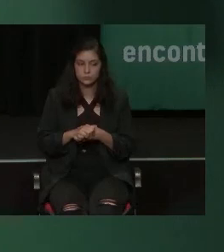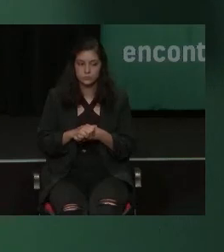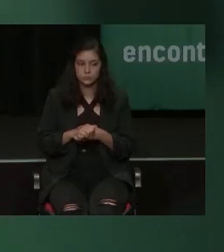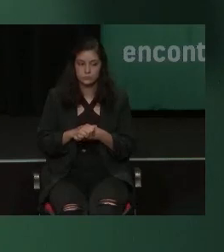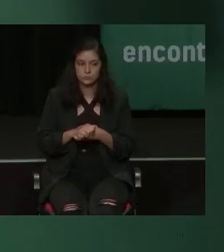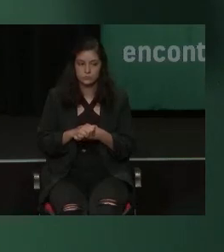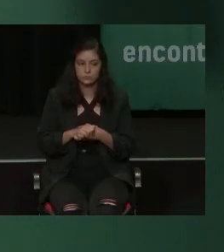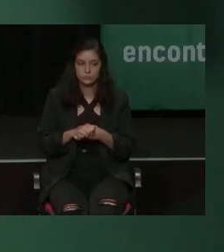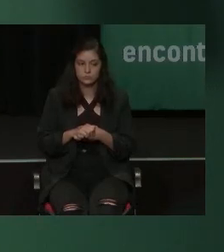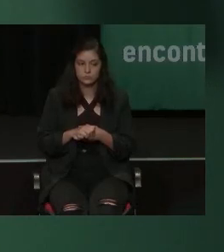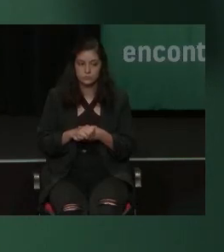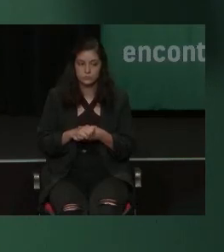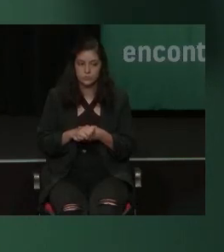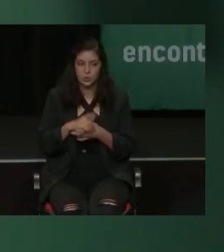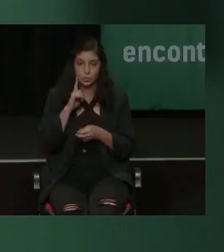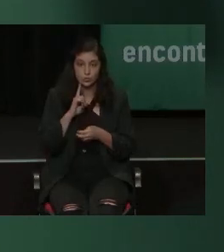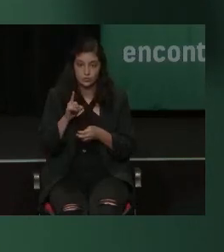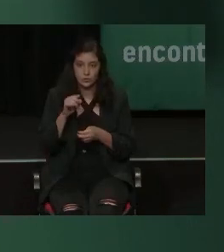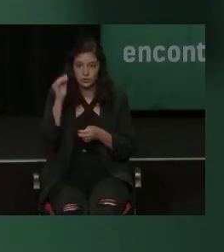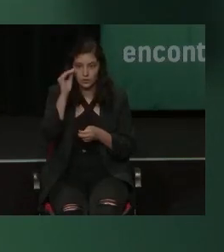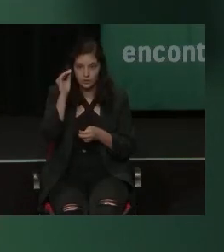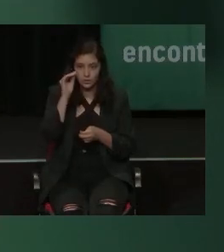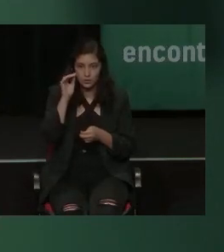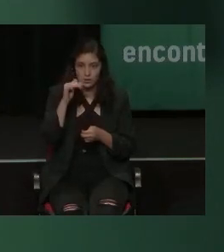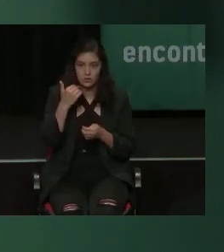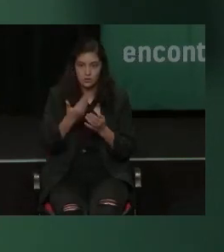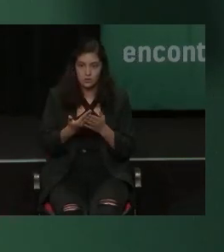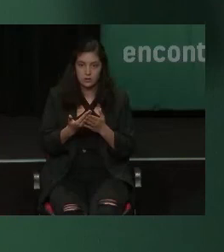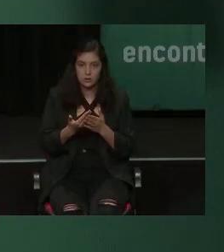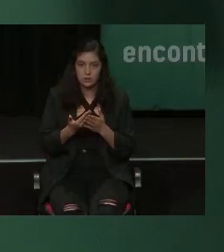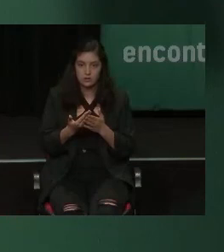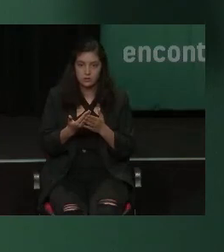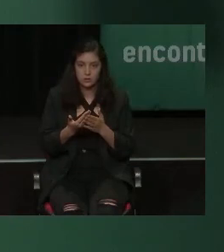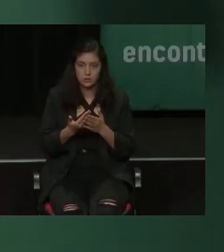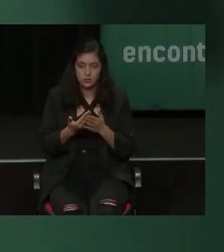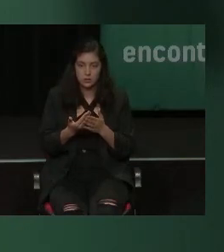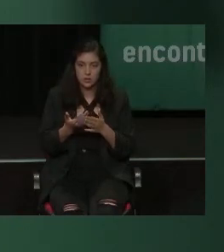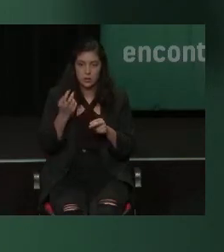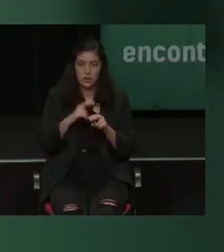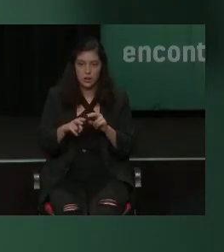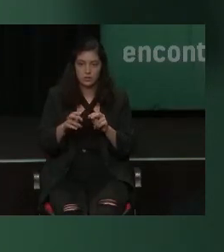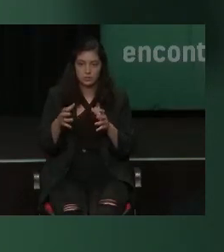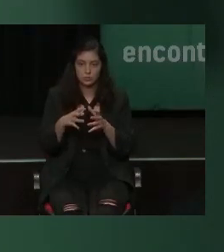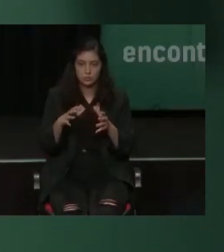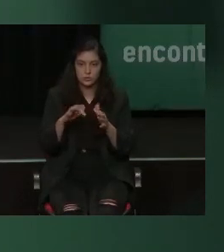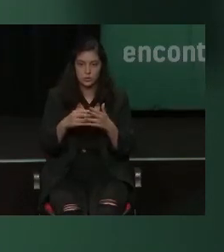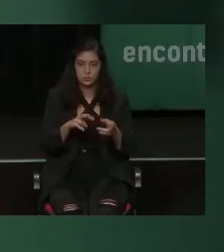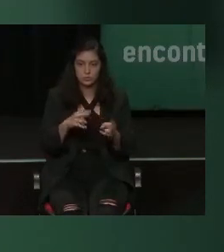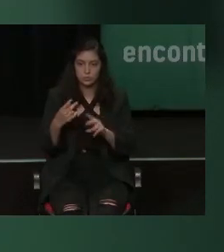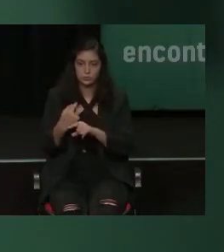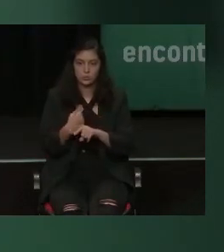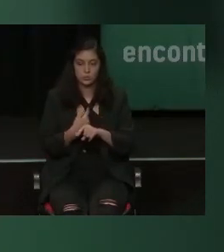Agora, a sua mulher que está na aldeia vai recolher os sinais elétricos, vai transmitir esse sinal para um servidor remoto que vai